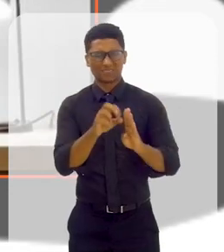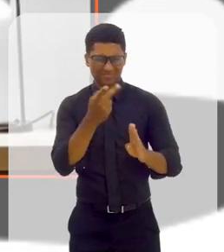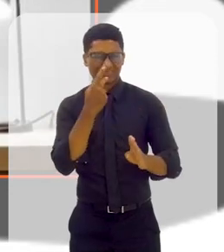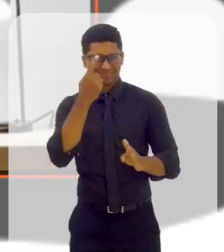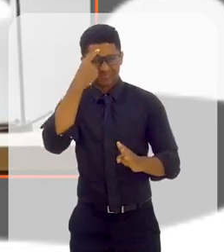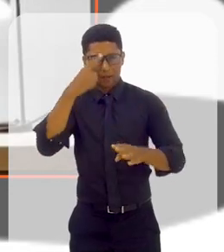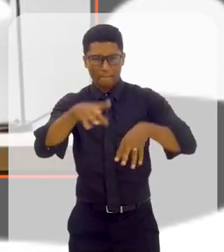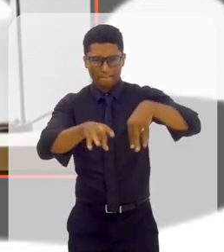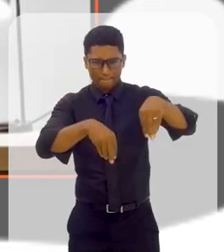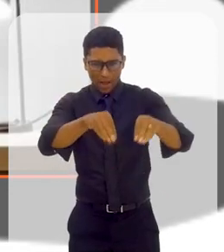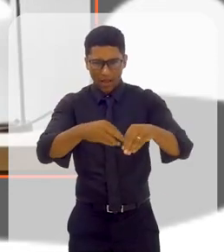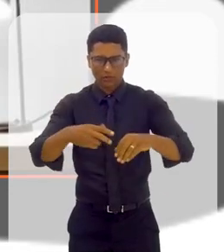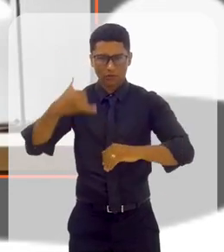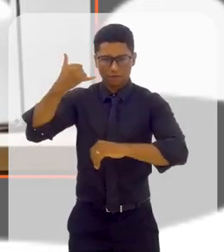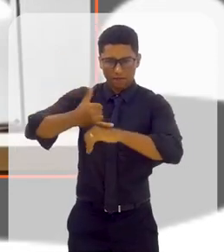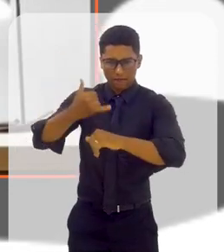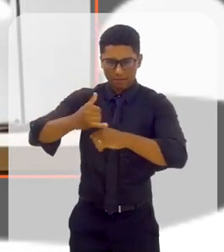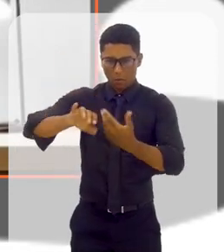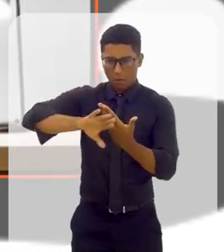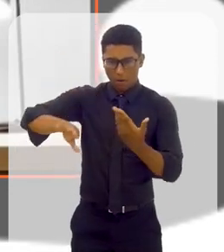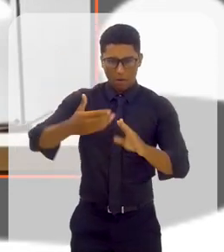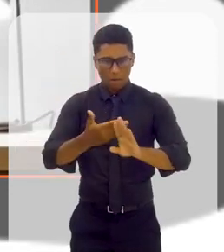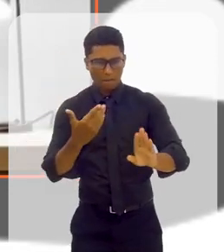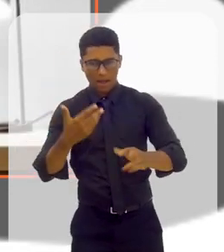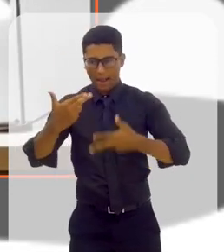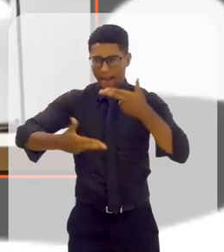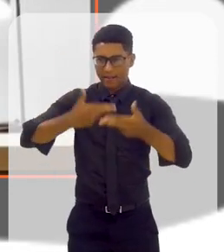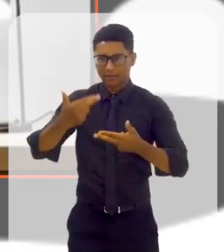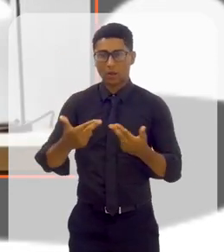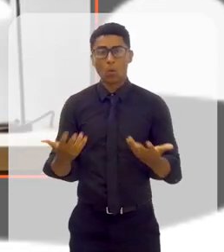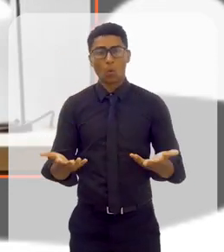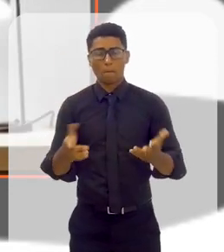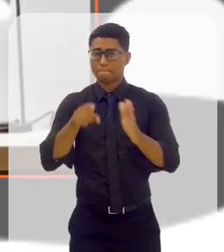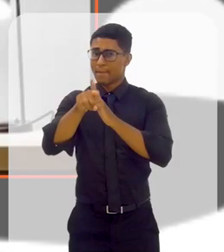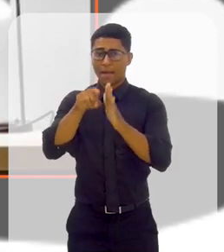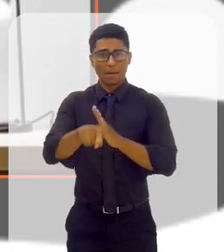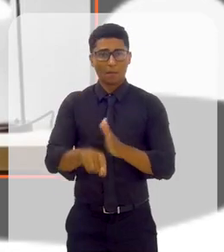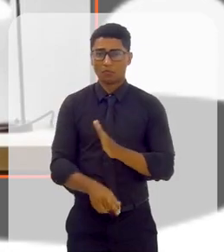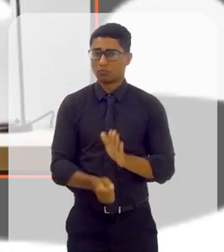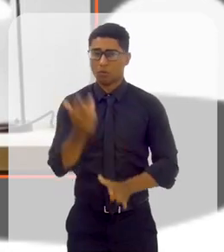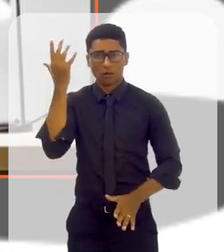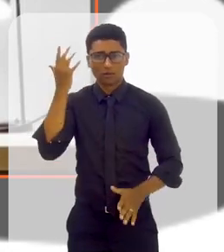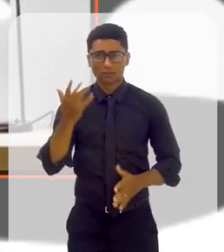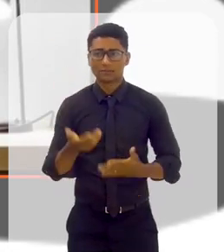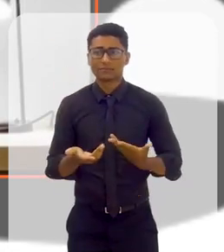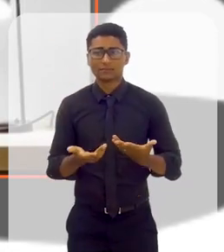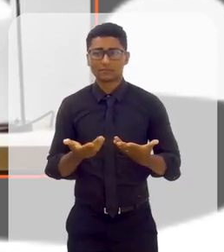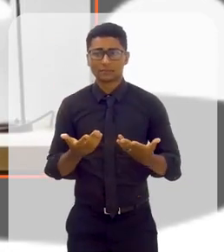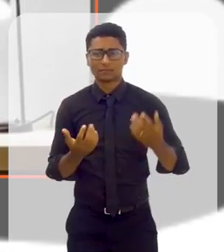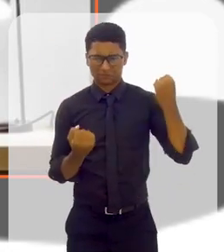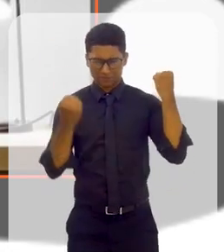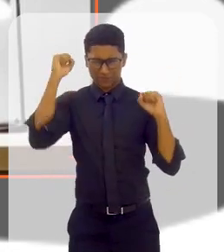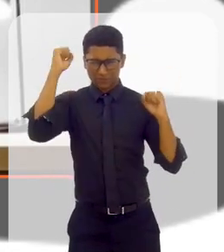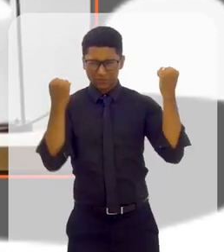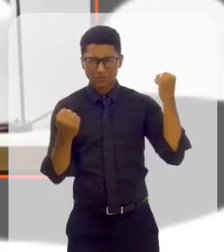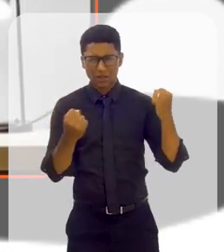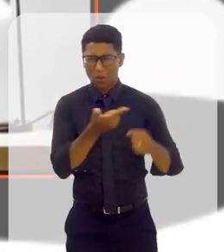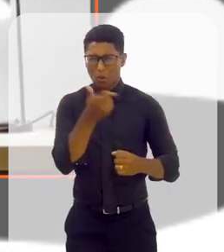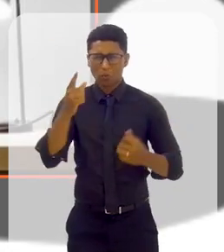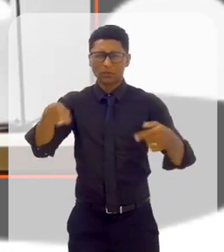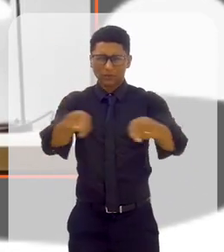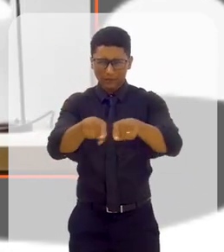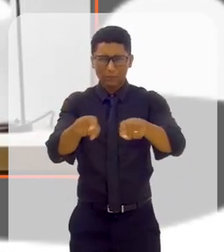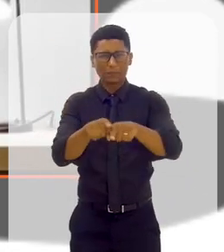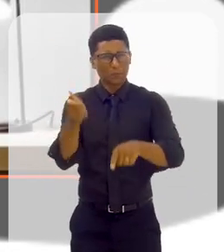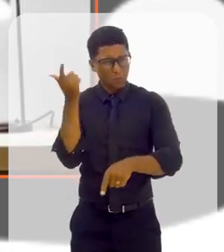disse, o plástico, recicla. São tantas perguntas, que programa rico. Depois a indústria ainda ganha, ainda consegue